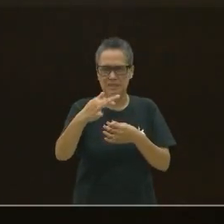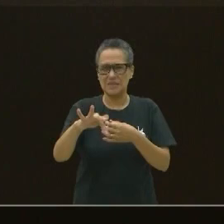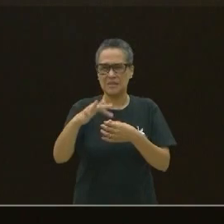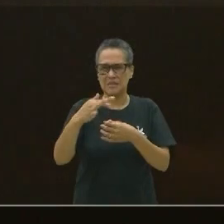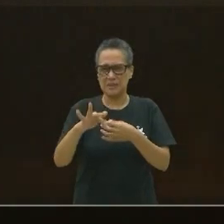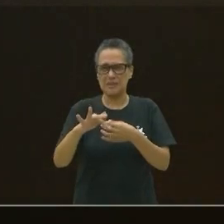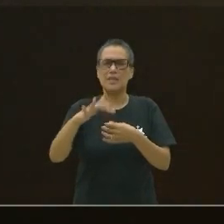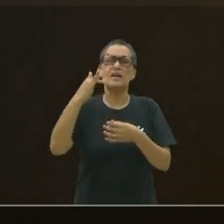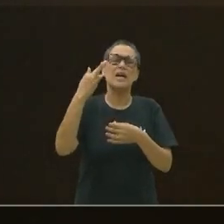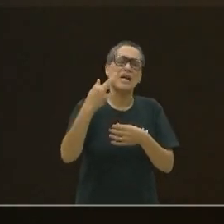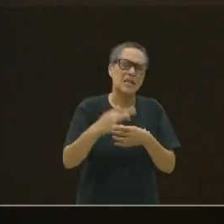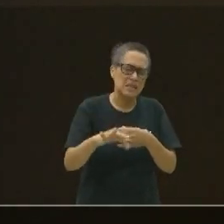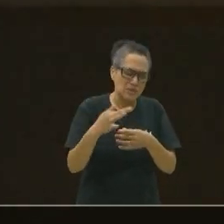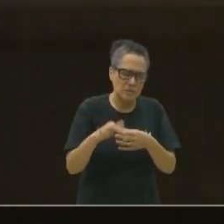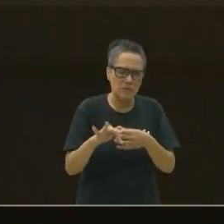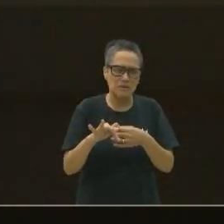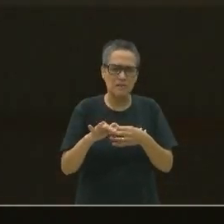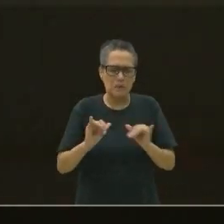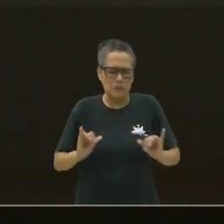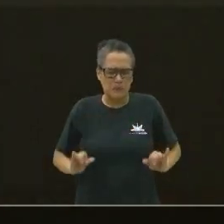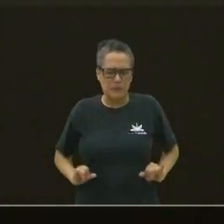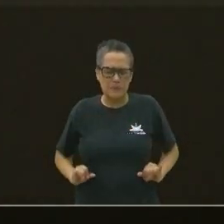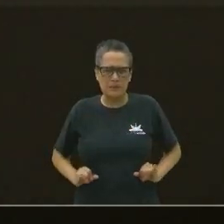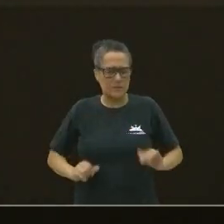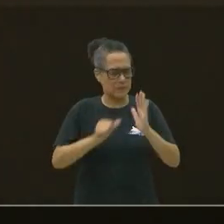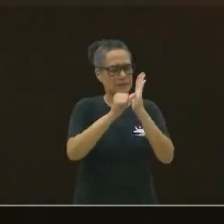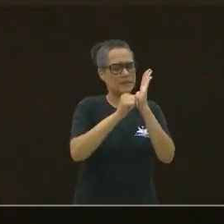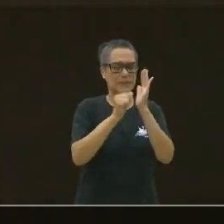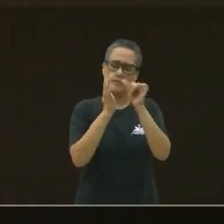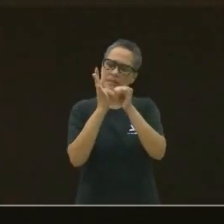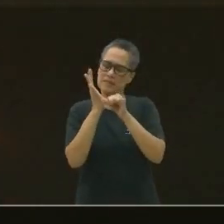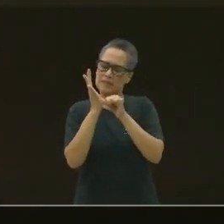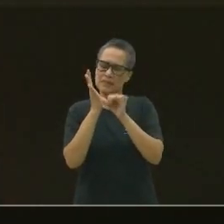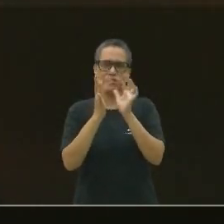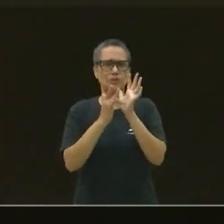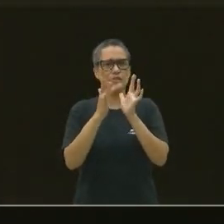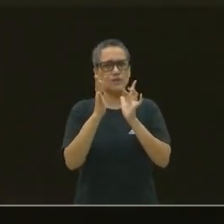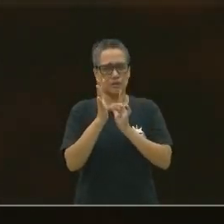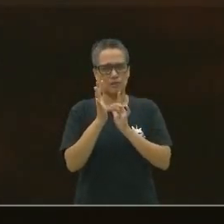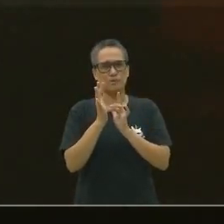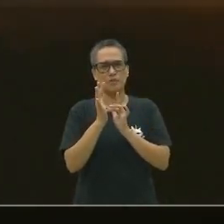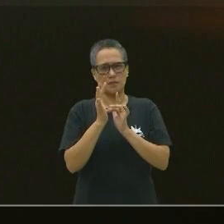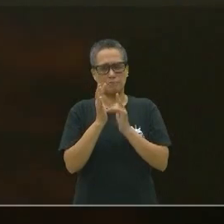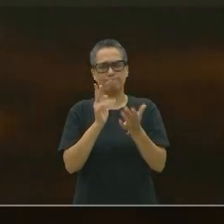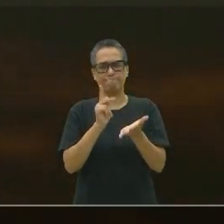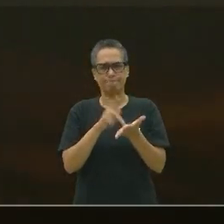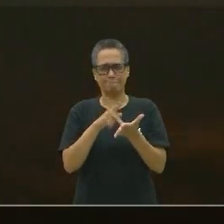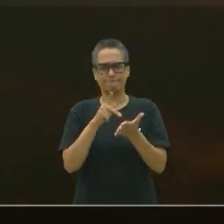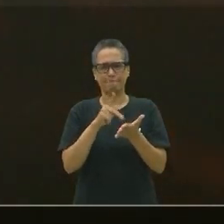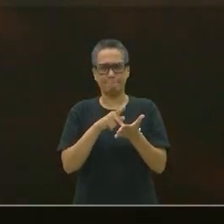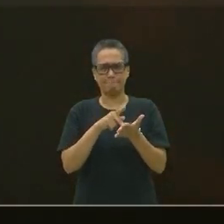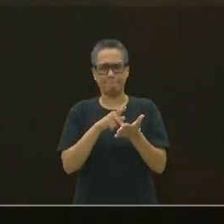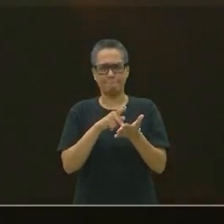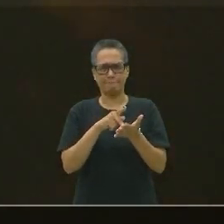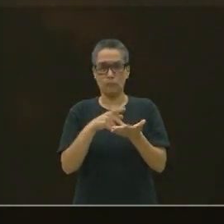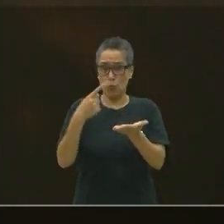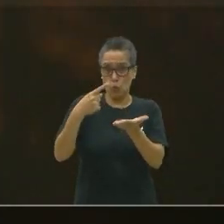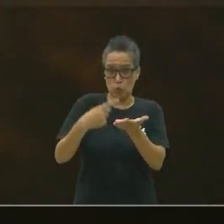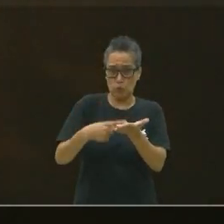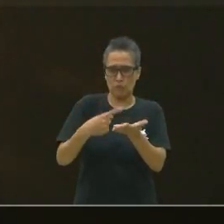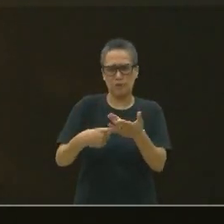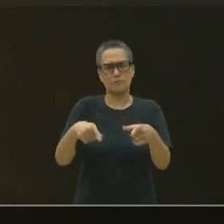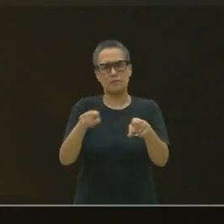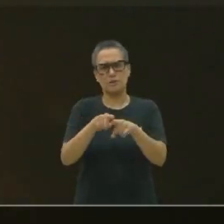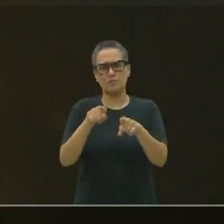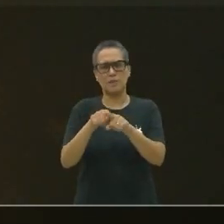das chagas de Jesus. Toma posse. Aninha confirmando isso também, ao tocar a cruz de